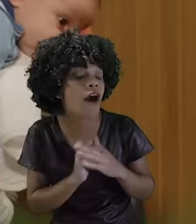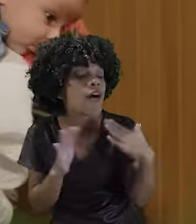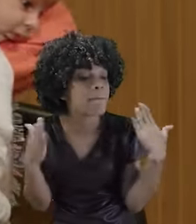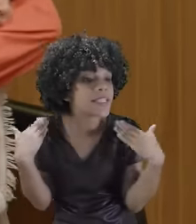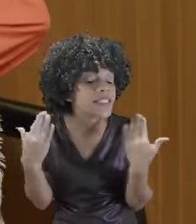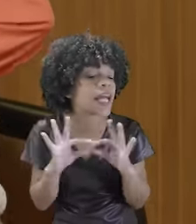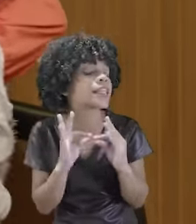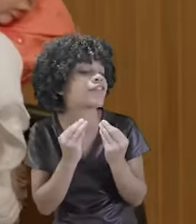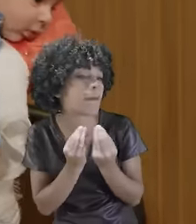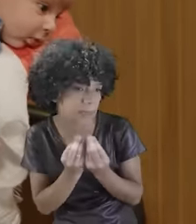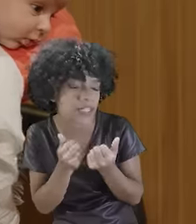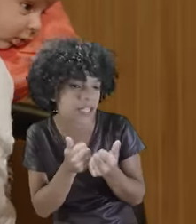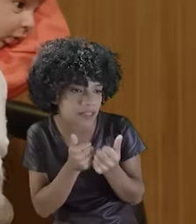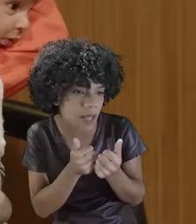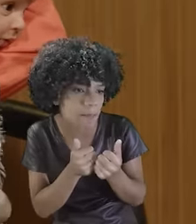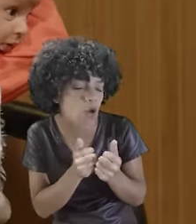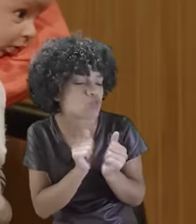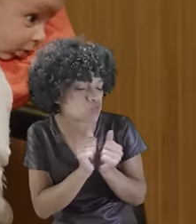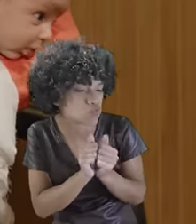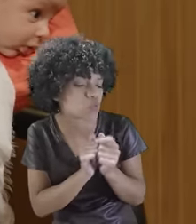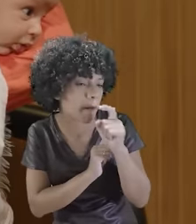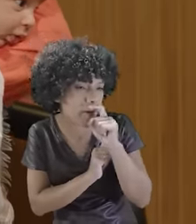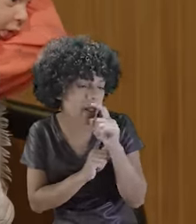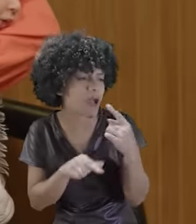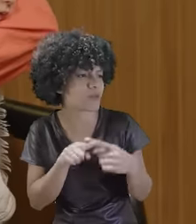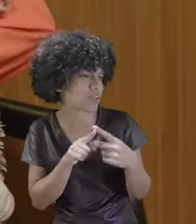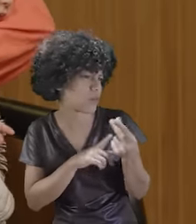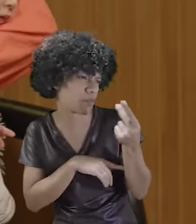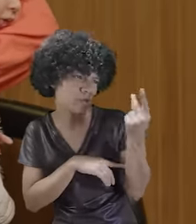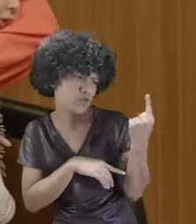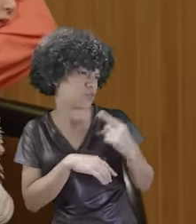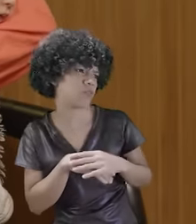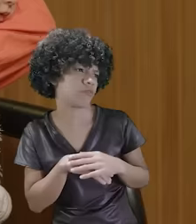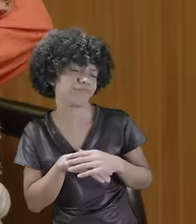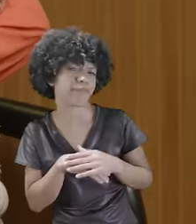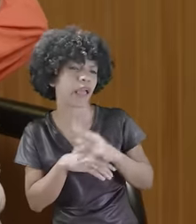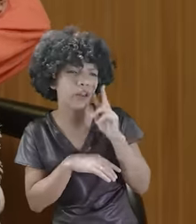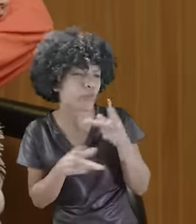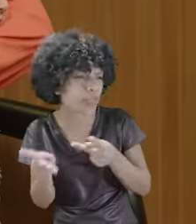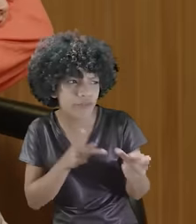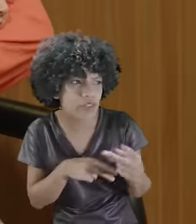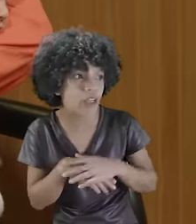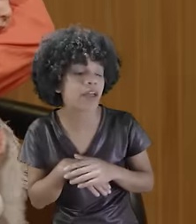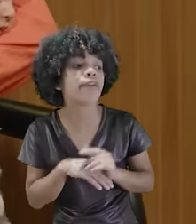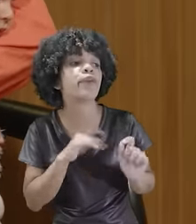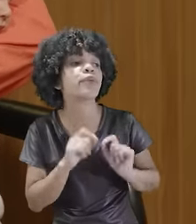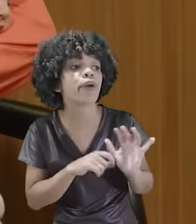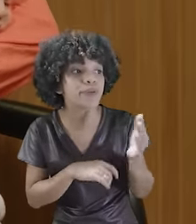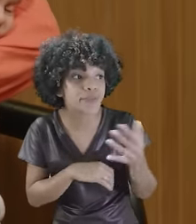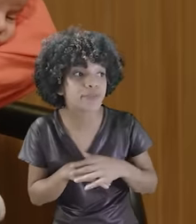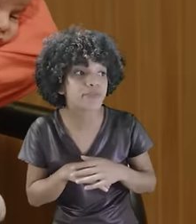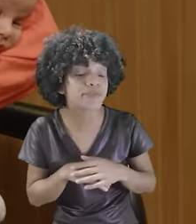passear na casa da família dele com as crianças Porque faz muito tempo que ele nem viu nem as crianças e o deu